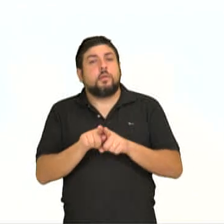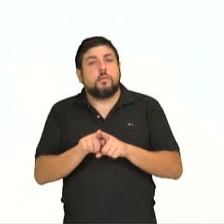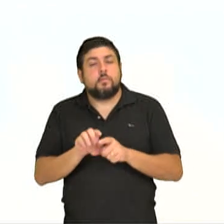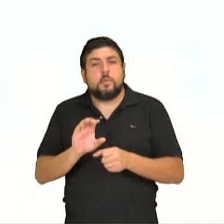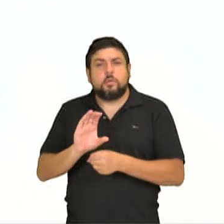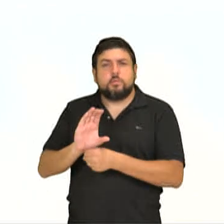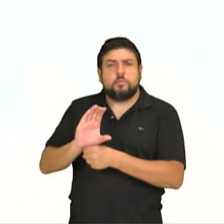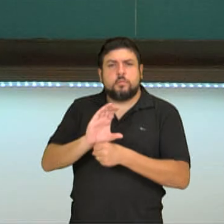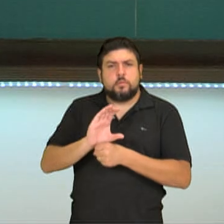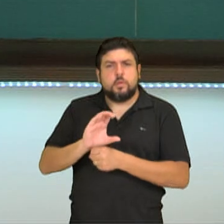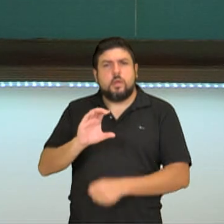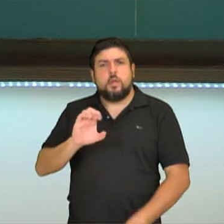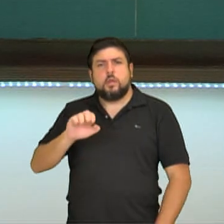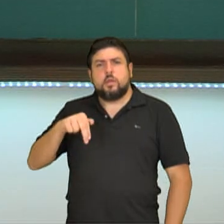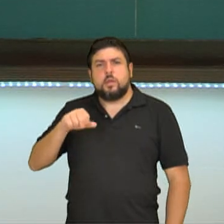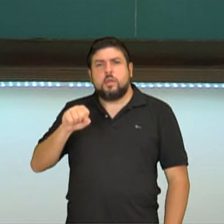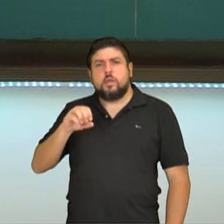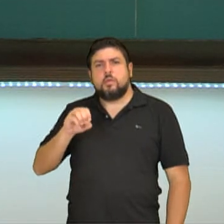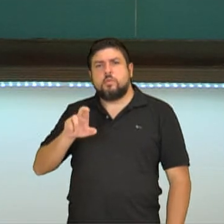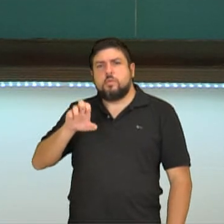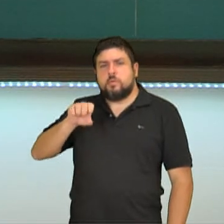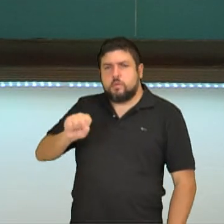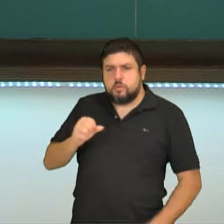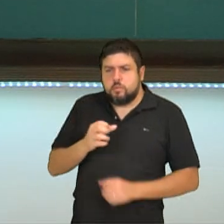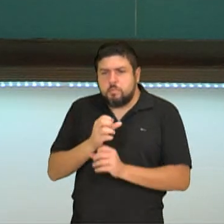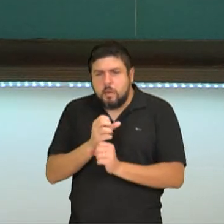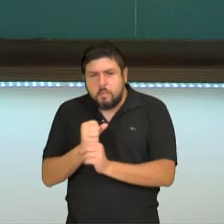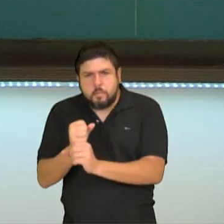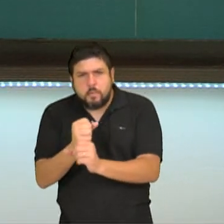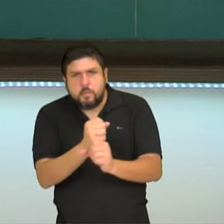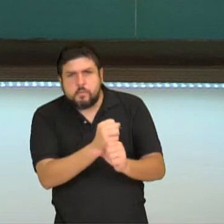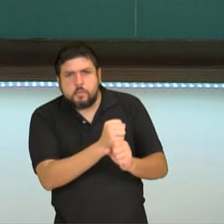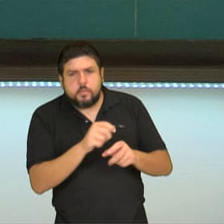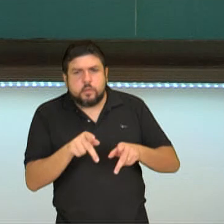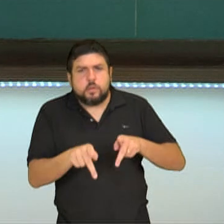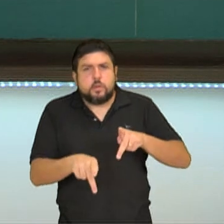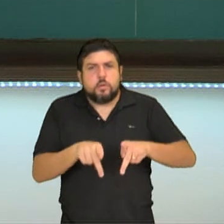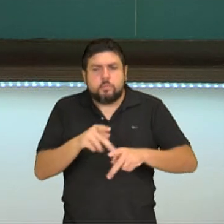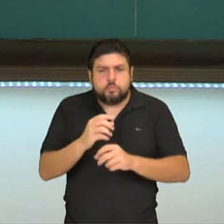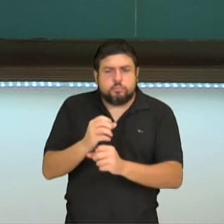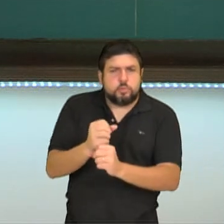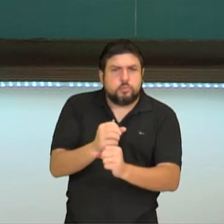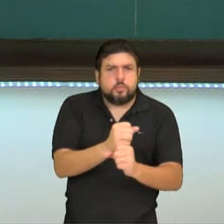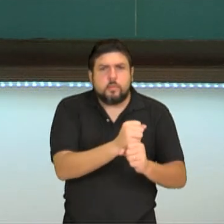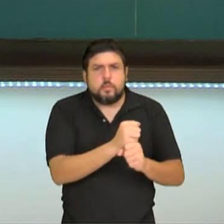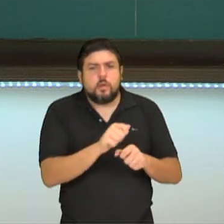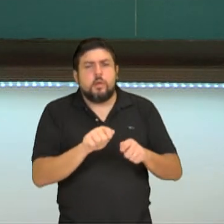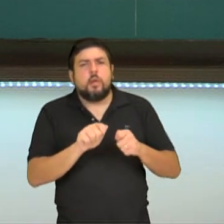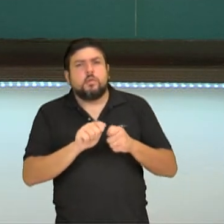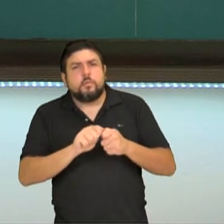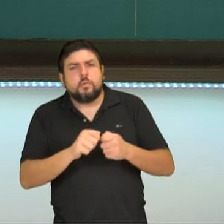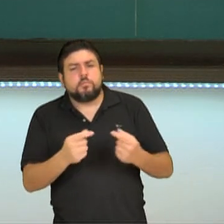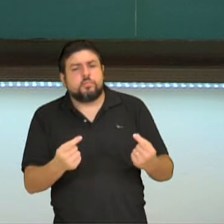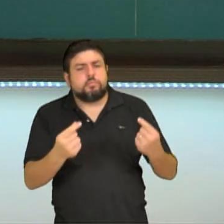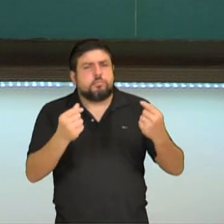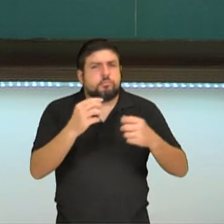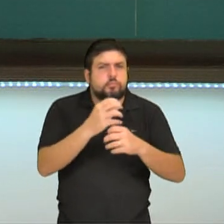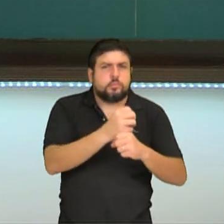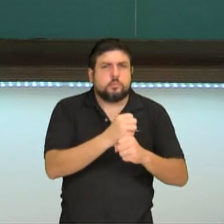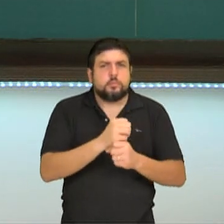contagem populacional, questão de classificação também da população, né? Através das suas riquezas, né? E também